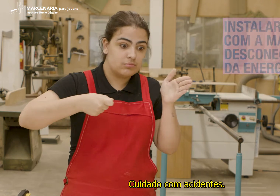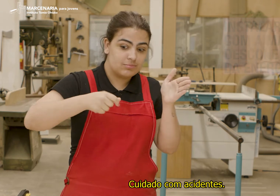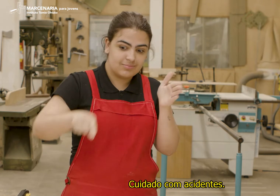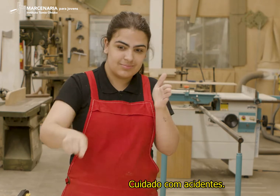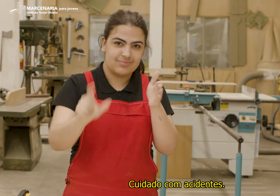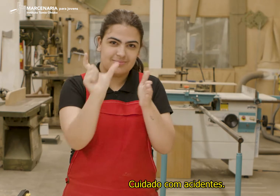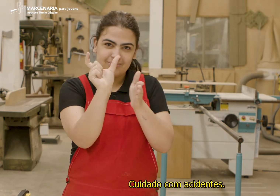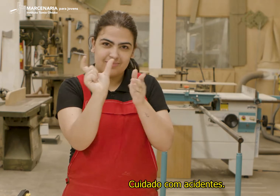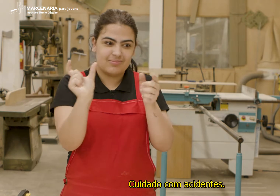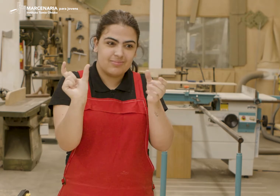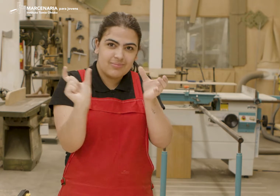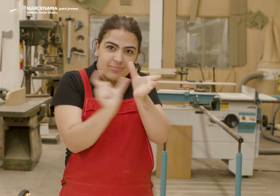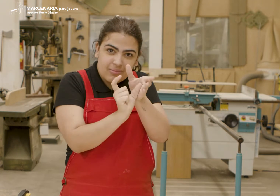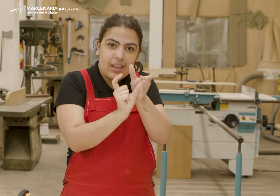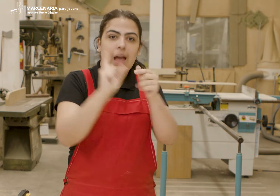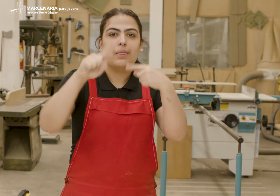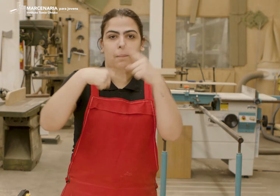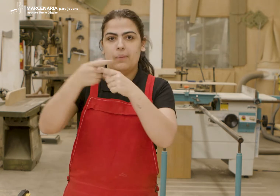Cuidado com acidentes.